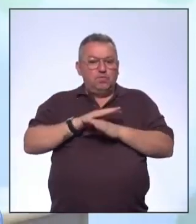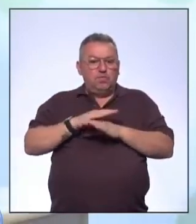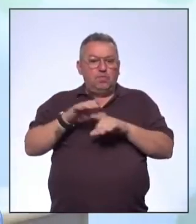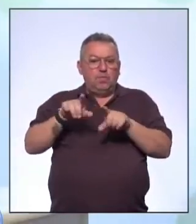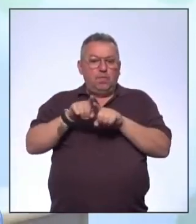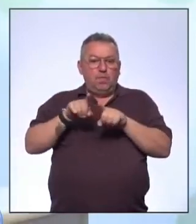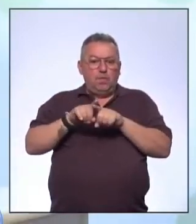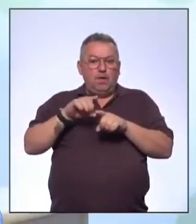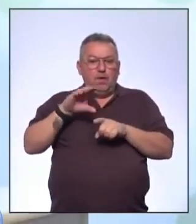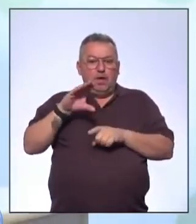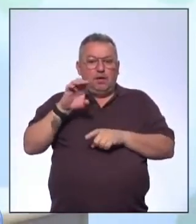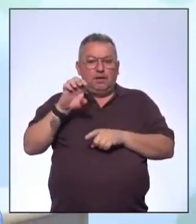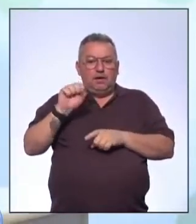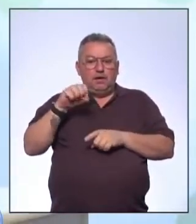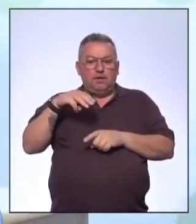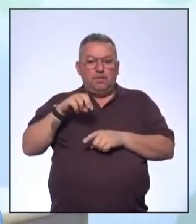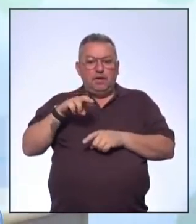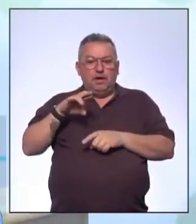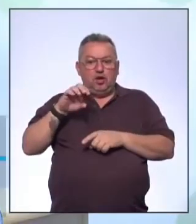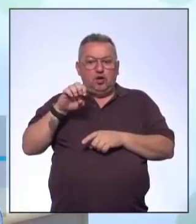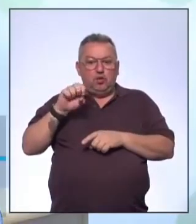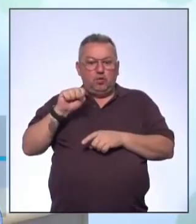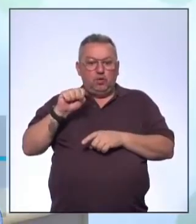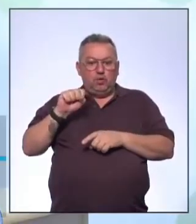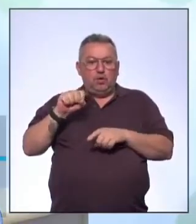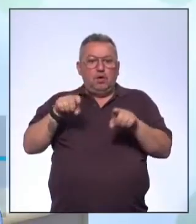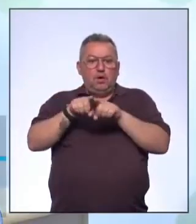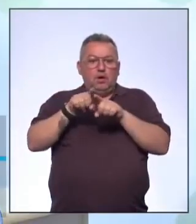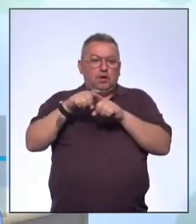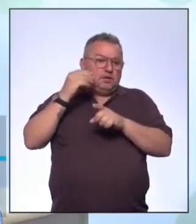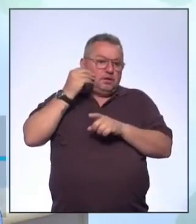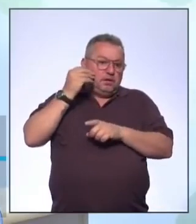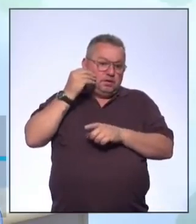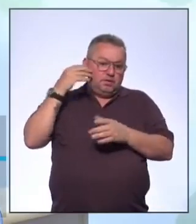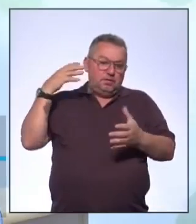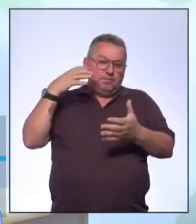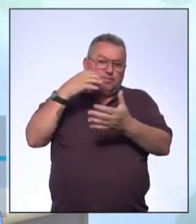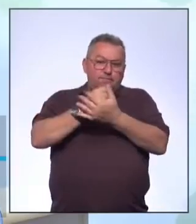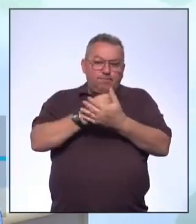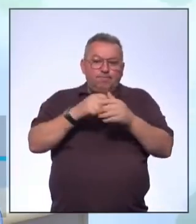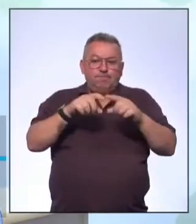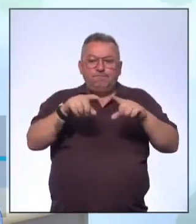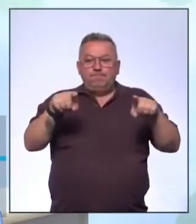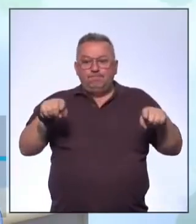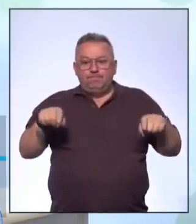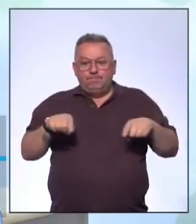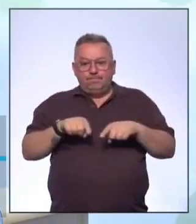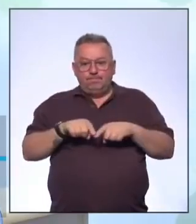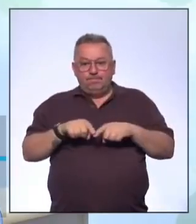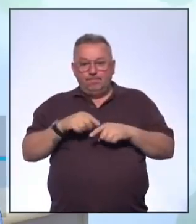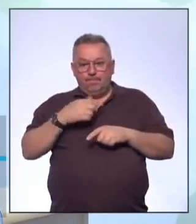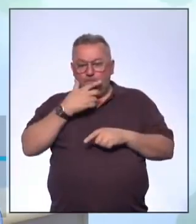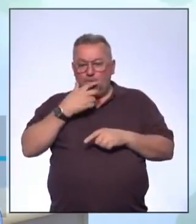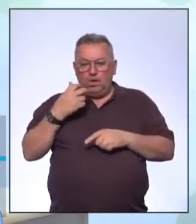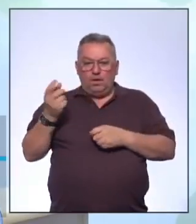os sesmeiros estavam tentando dominar essa terra. Voltando lá